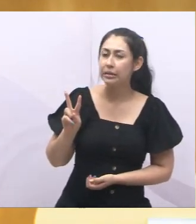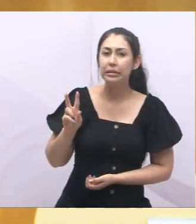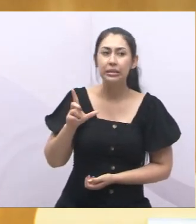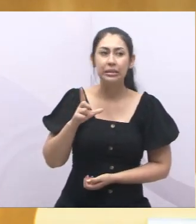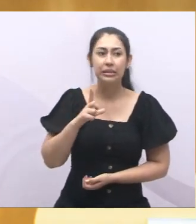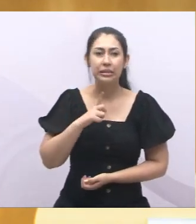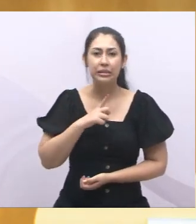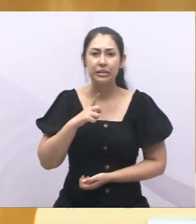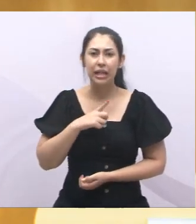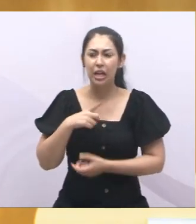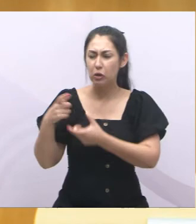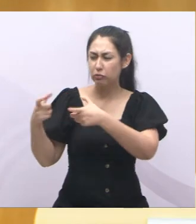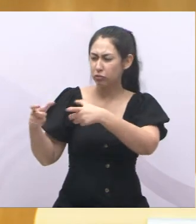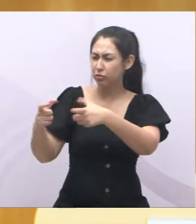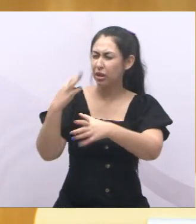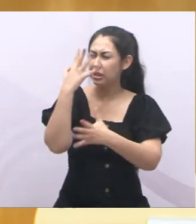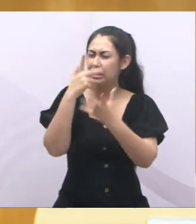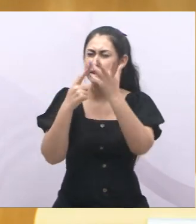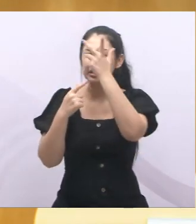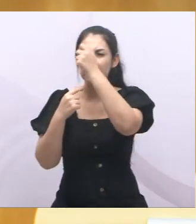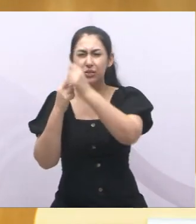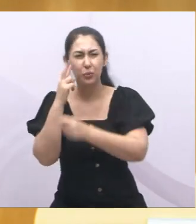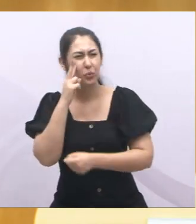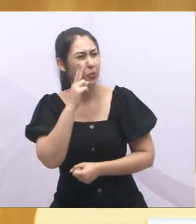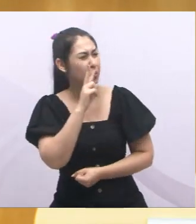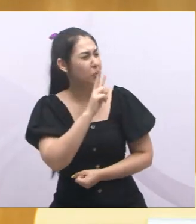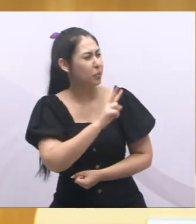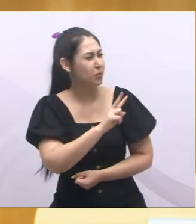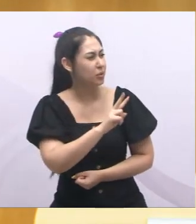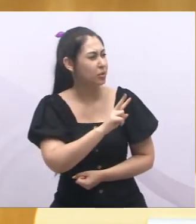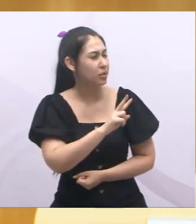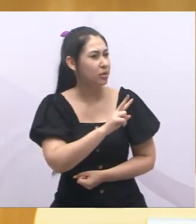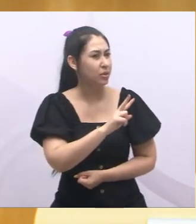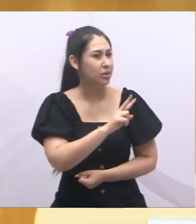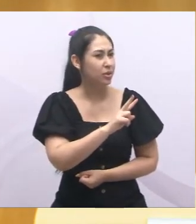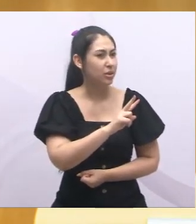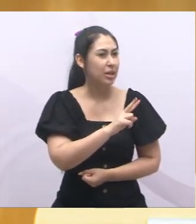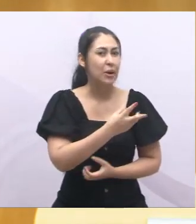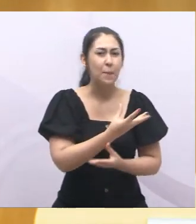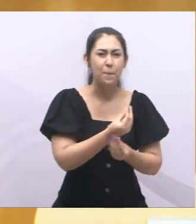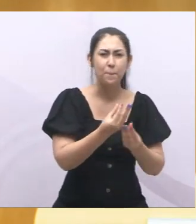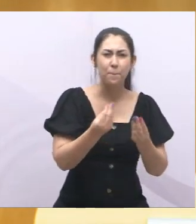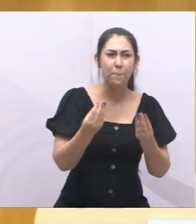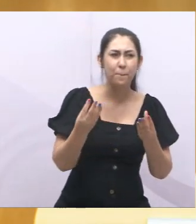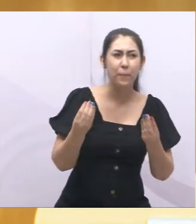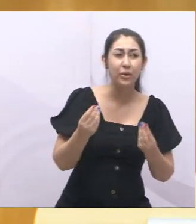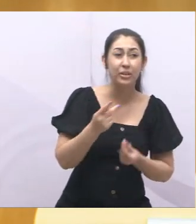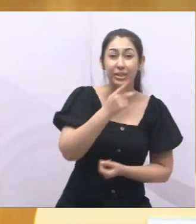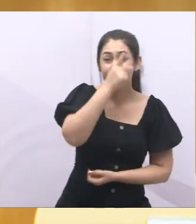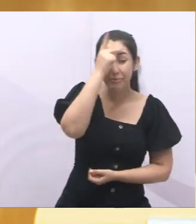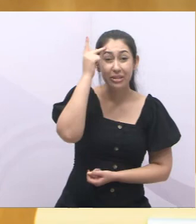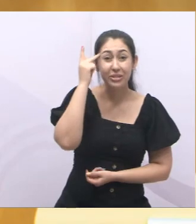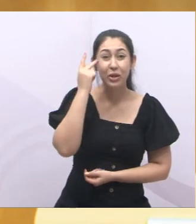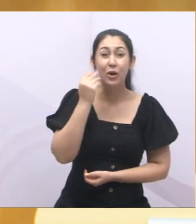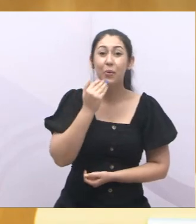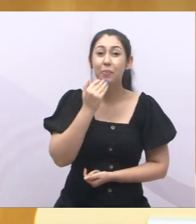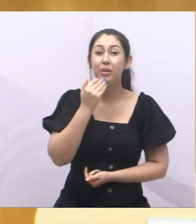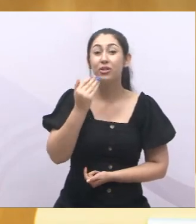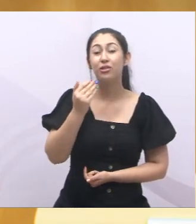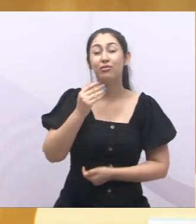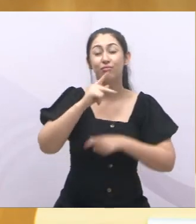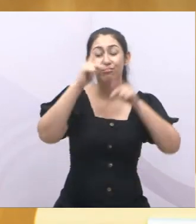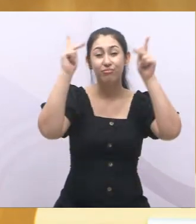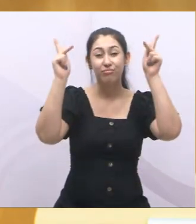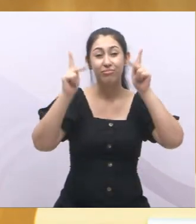terras e os lagos. E do lado esquerdo, verão muitos pedindo apenas bandeira branca.